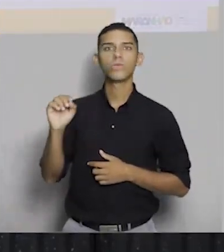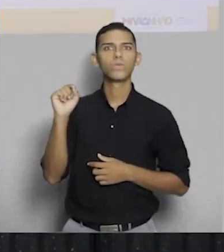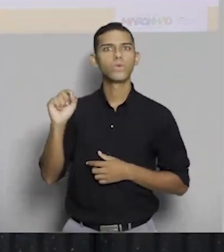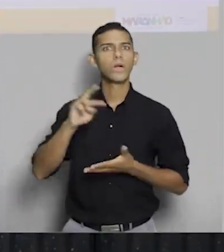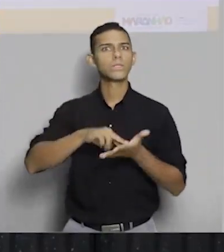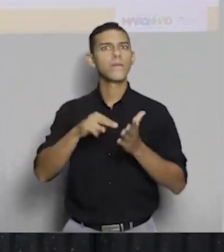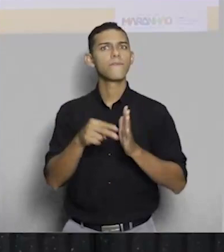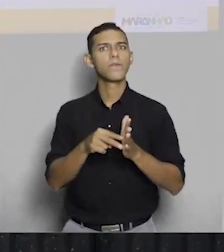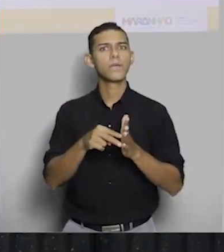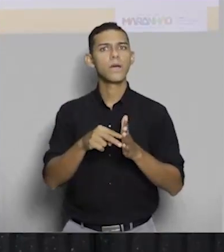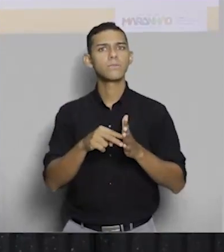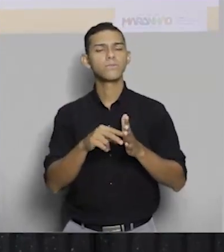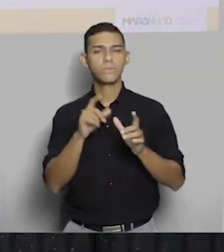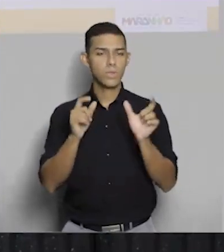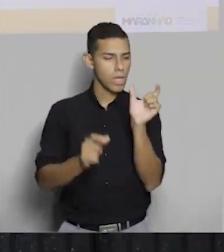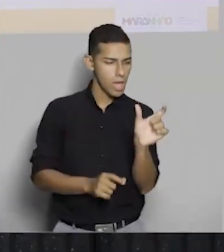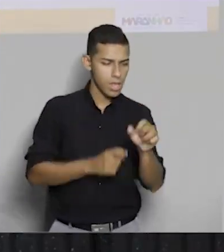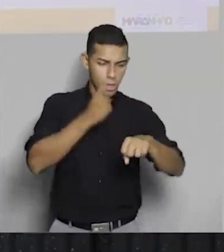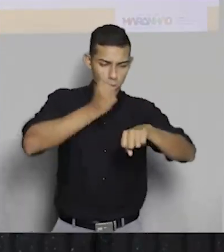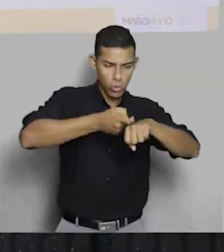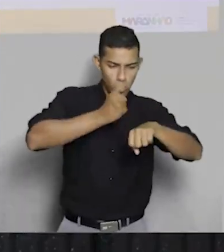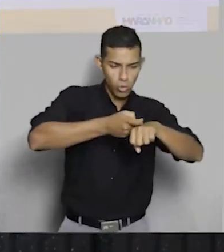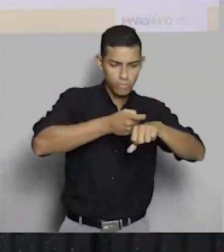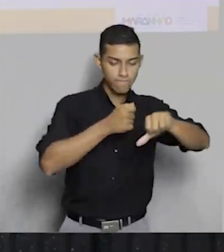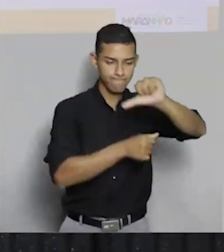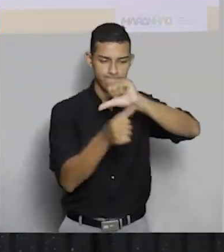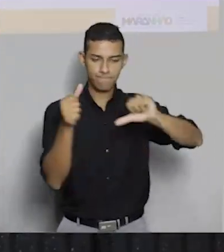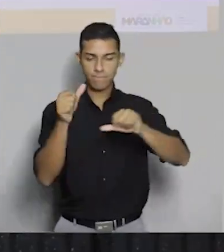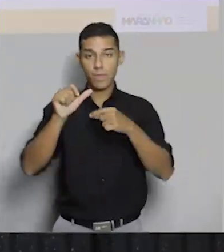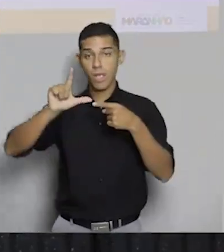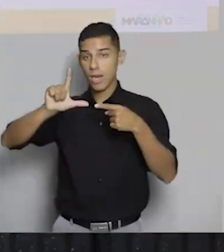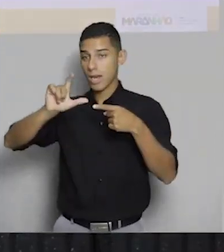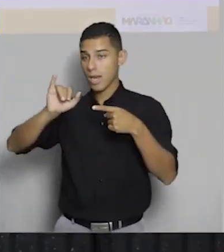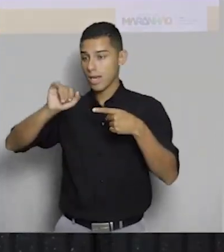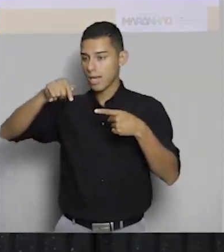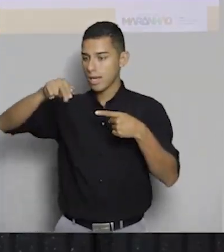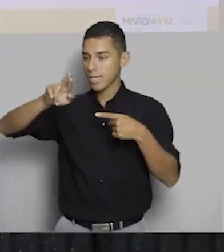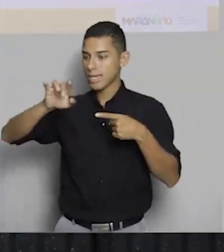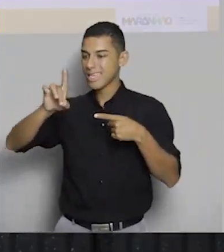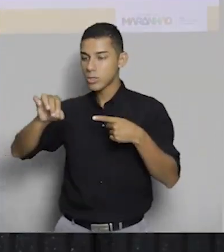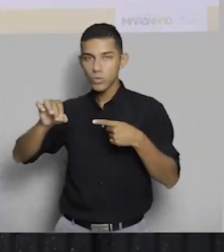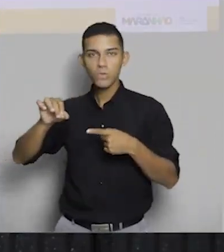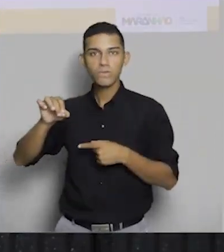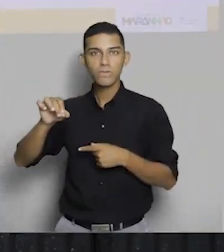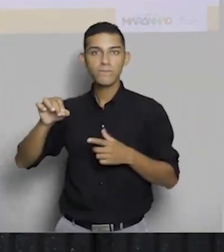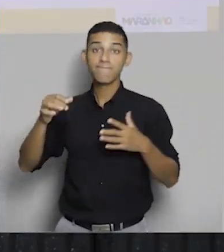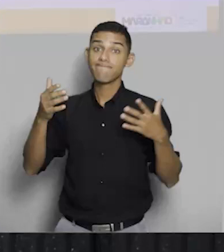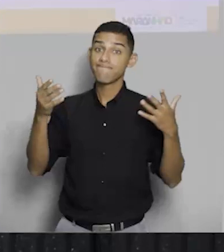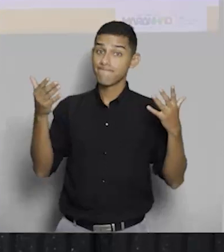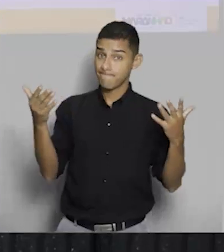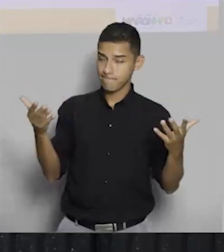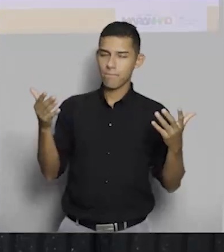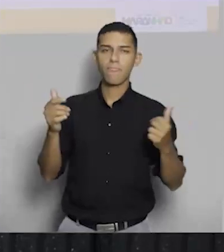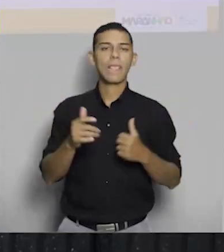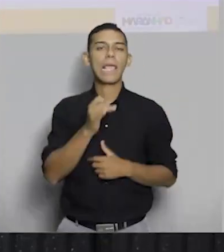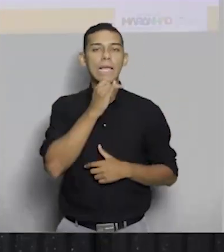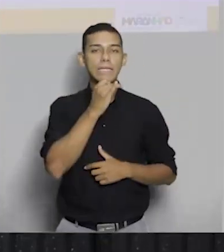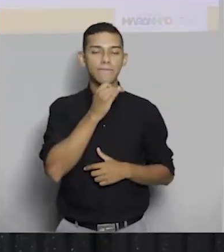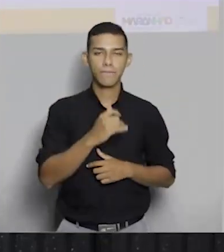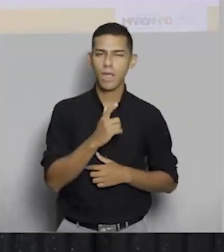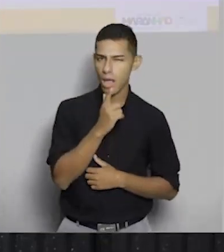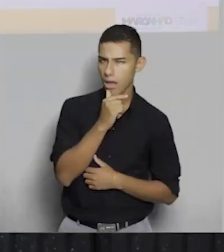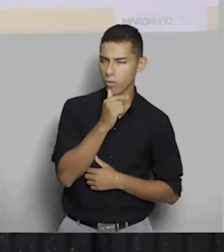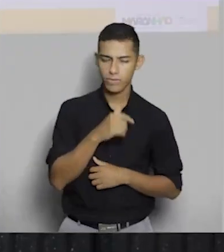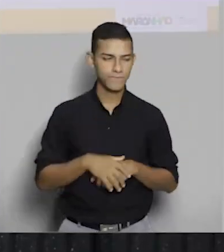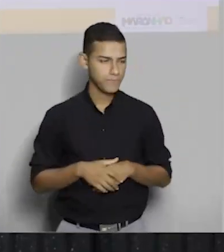Turma, fusão é a passagem do estado sólido para o estado líquido, ok? Por exemplo, água.